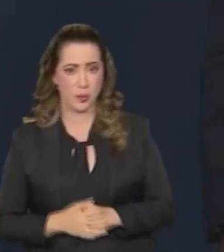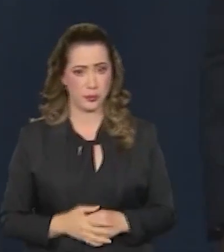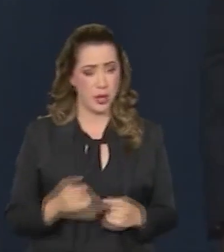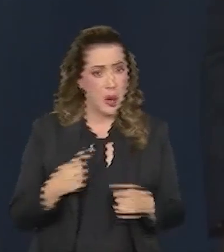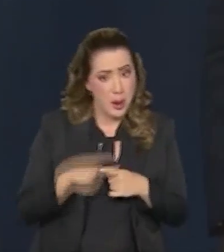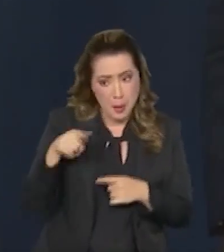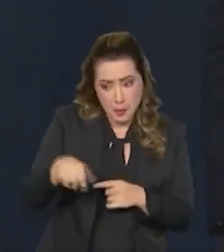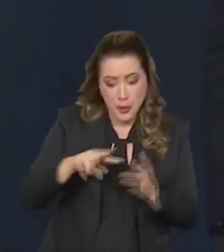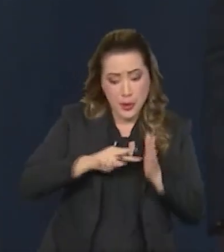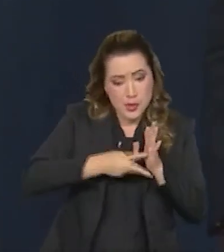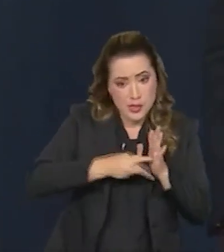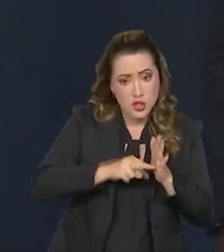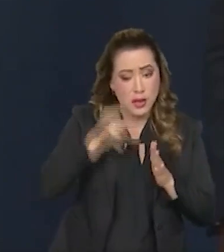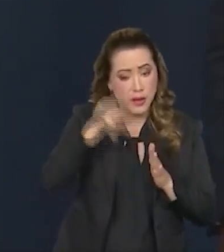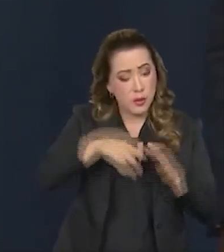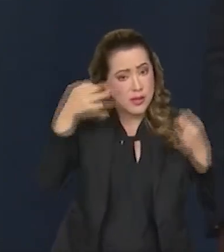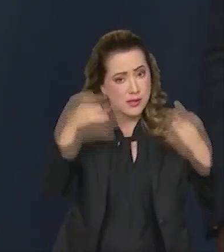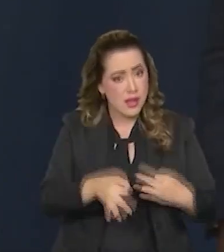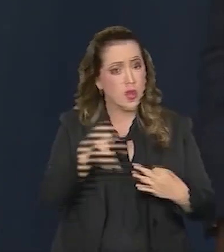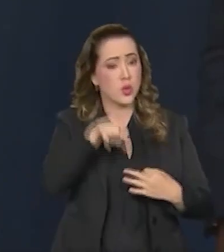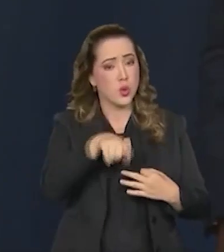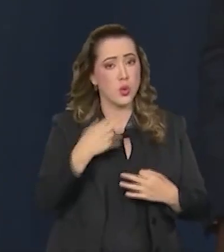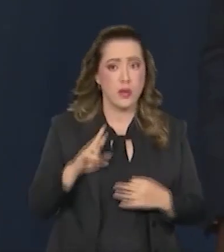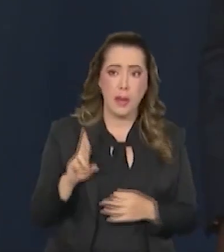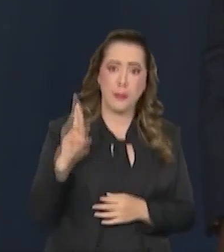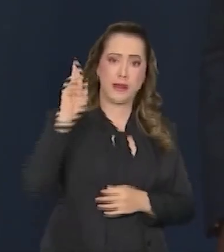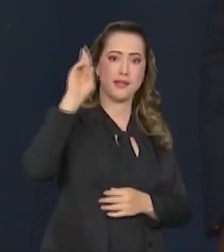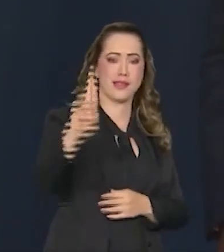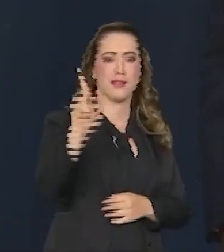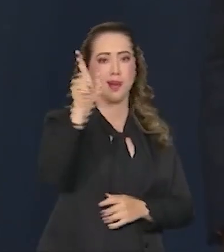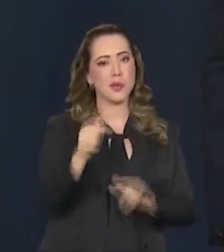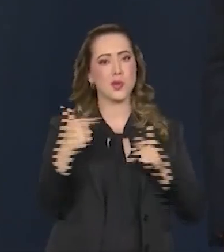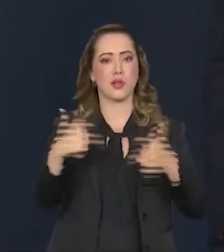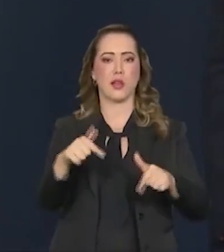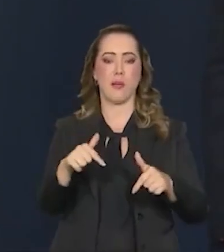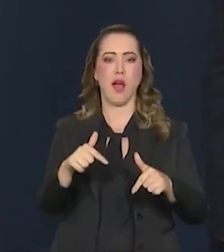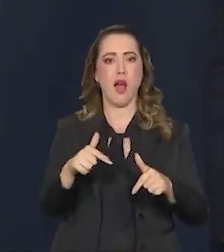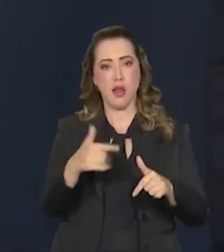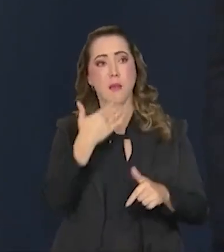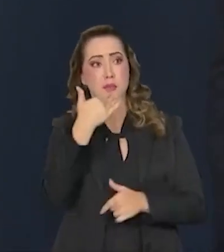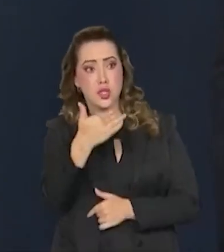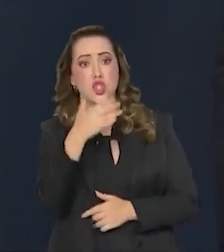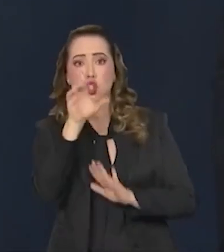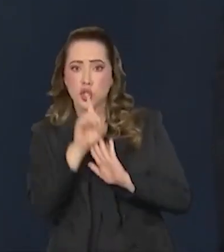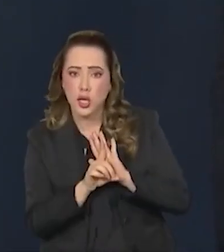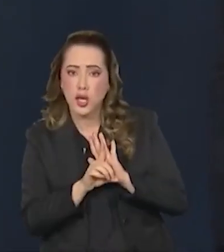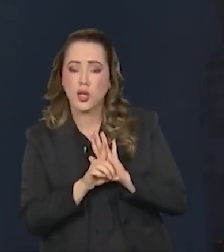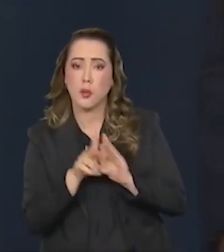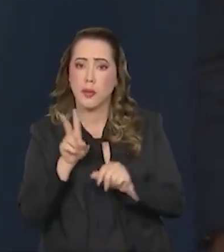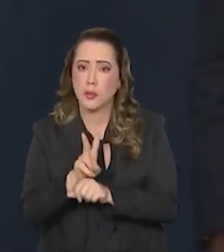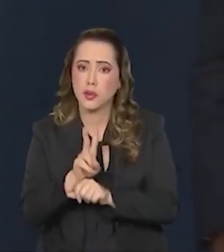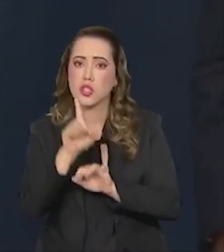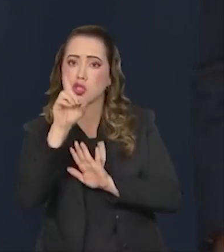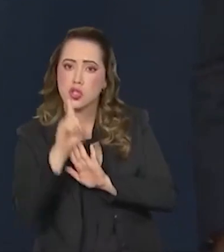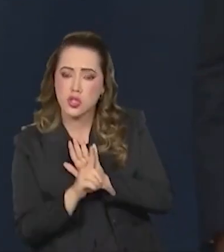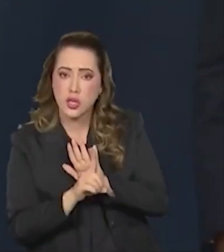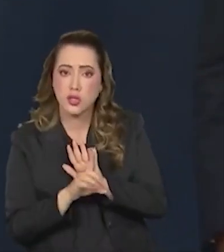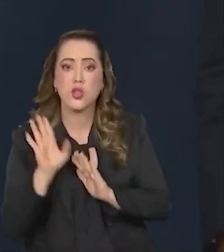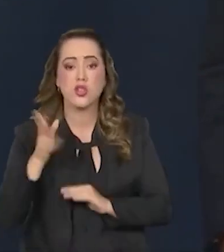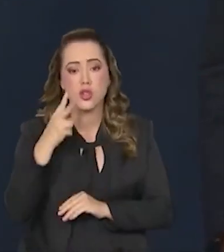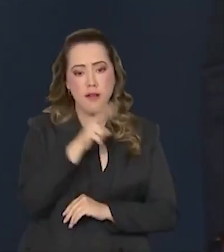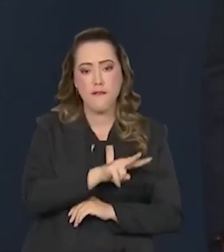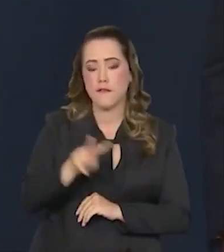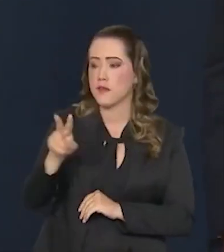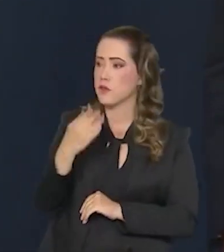é efetivamente quem fala pelo trabalhador para tentar defender os seus direitos. Eu já disse aos